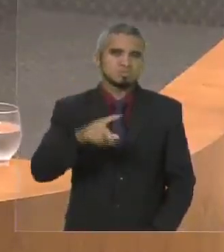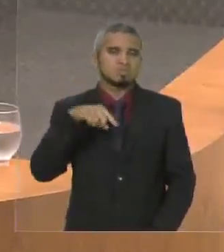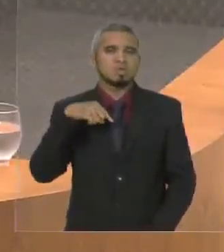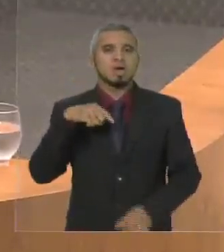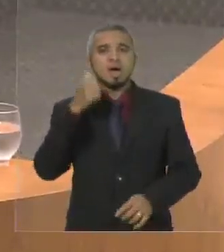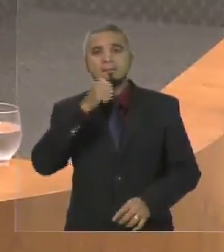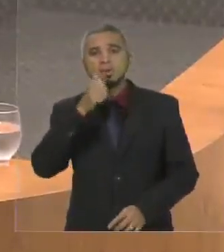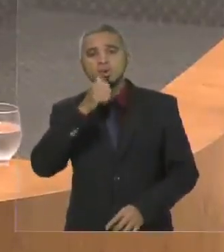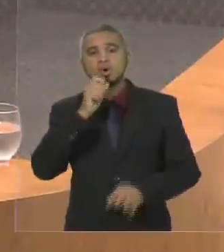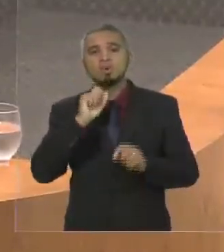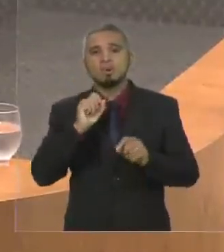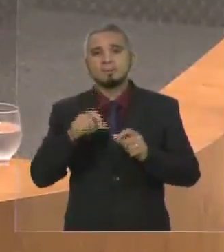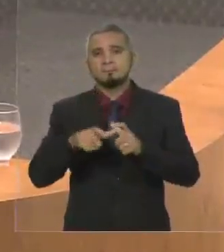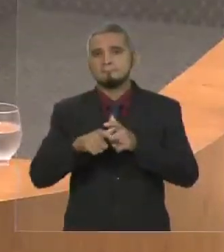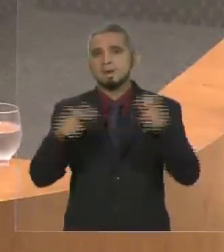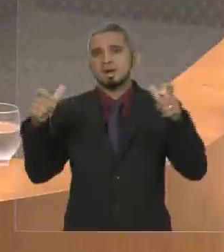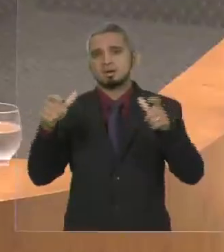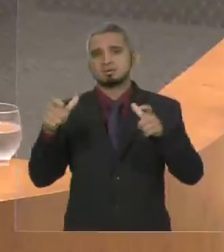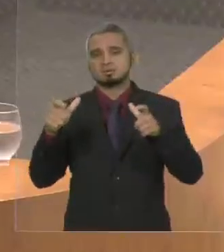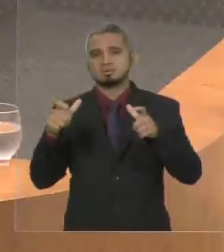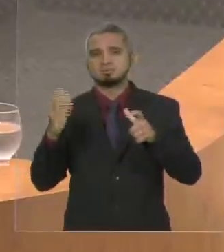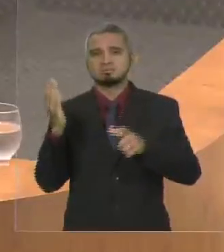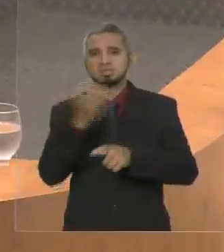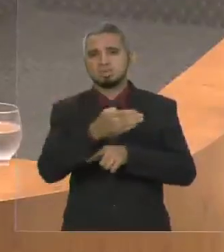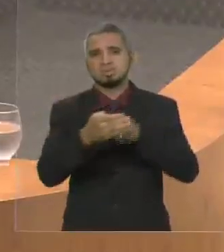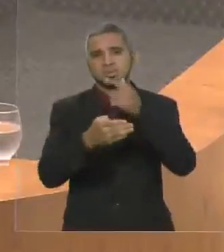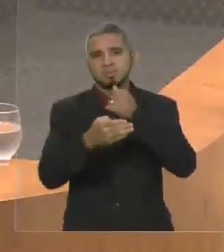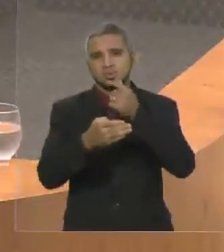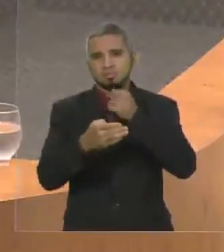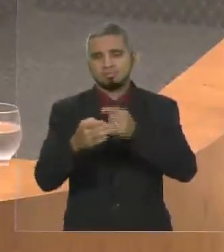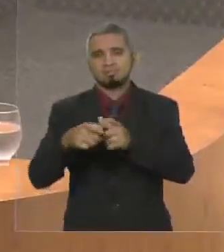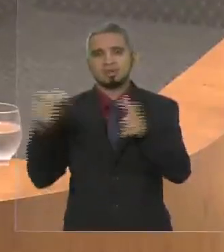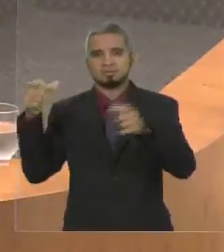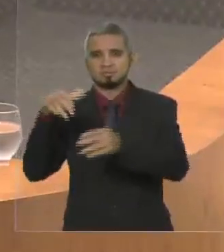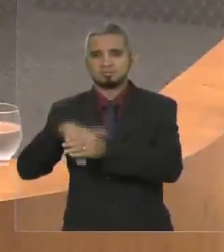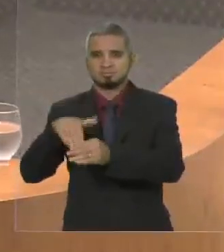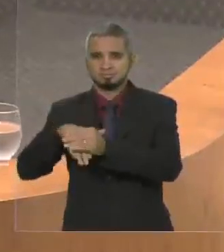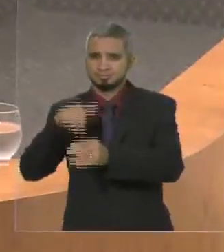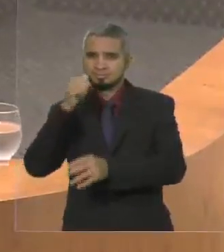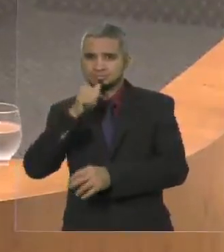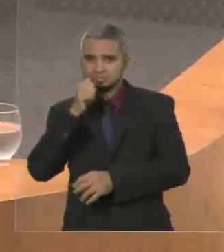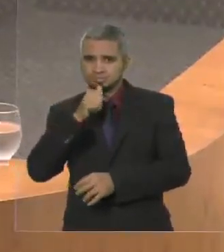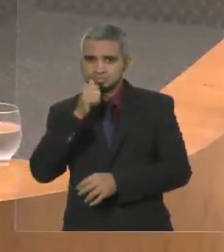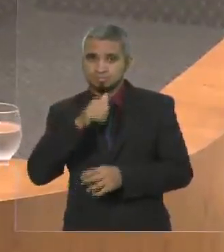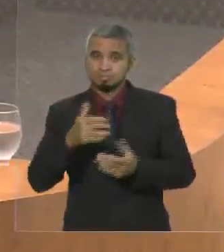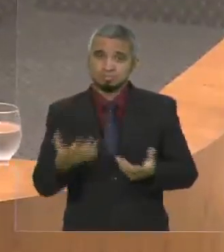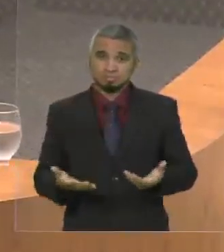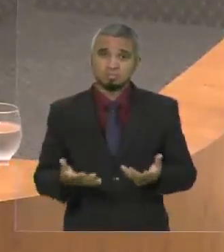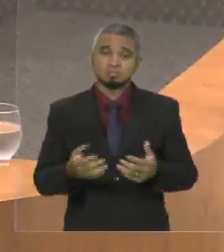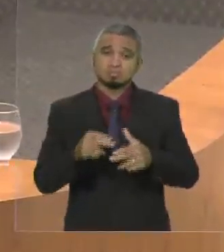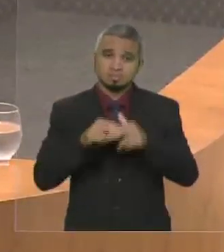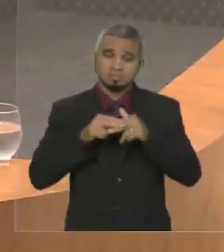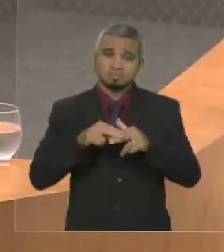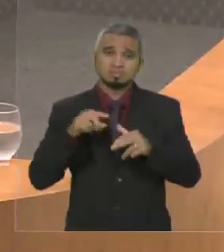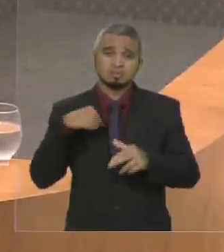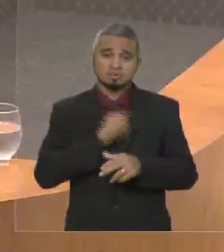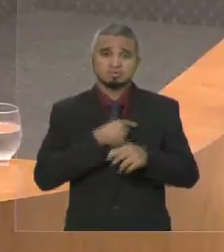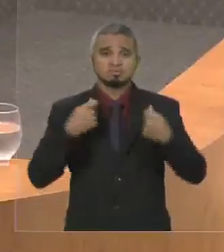eleitorado brasileiro, o eleitorado maranhense. Merecemos atenção nessas causas pertinentes à questão da mulher. E